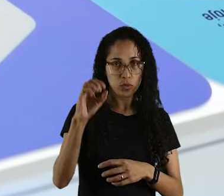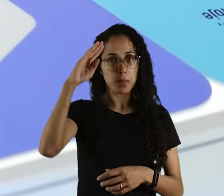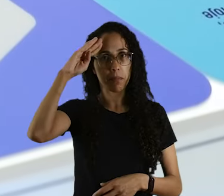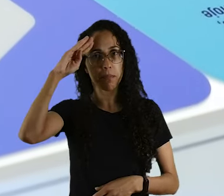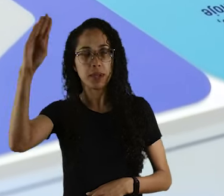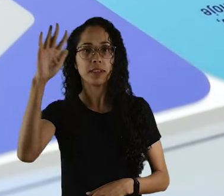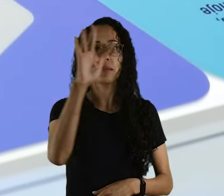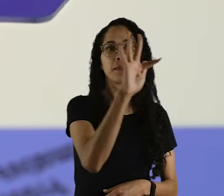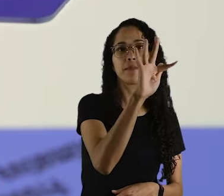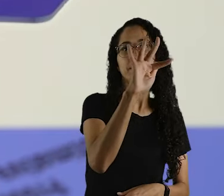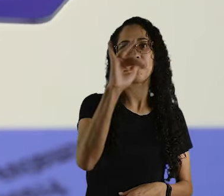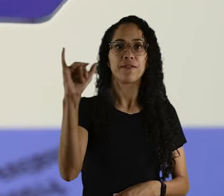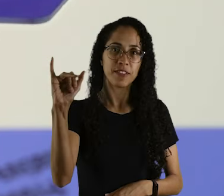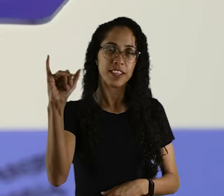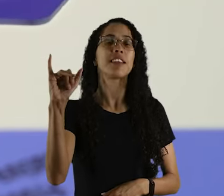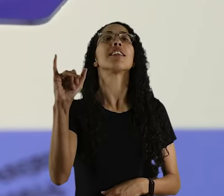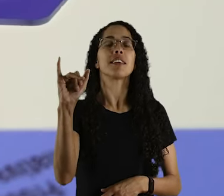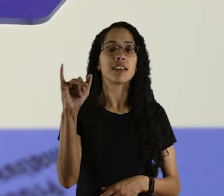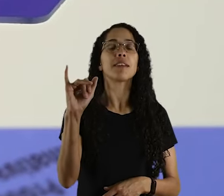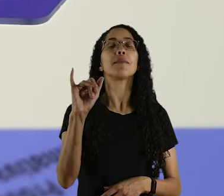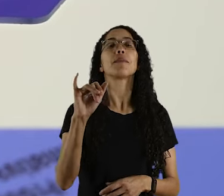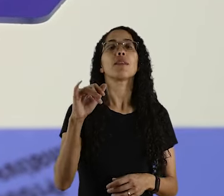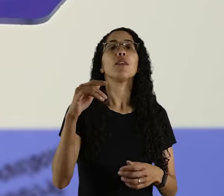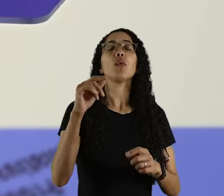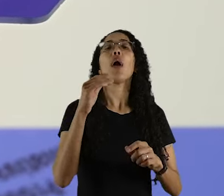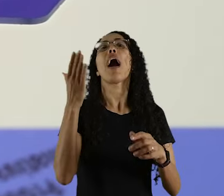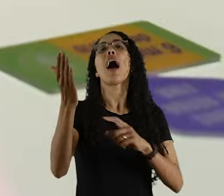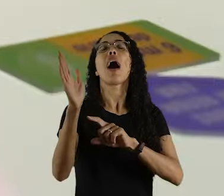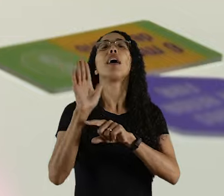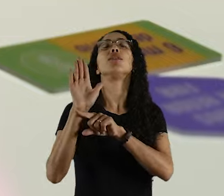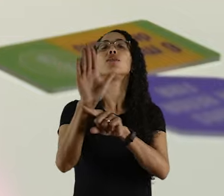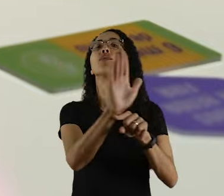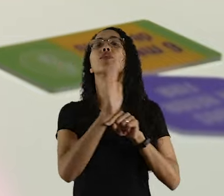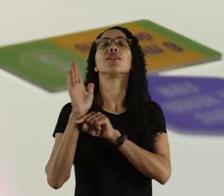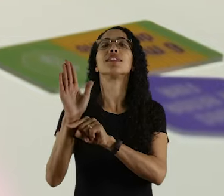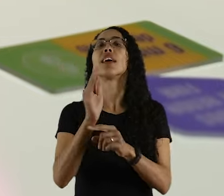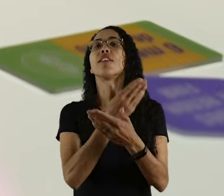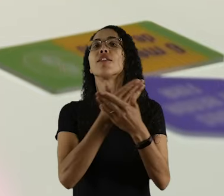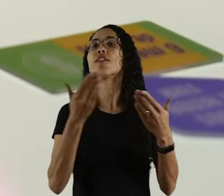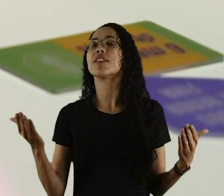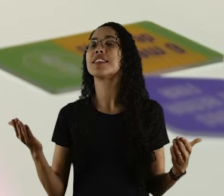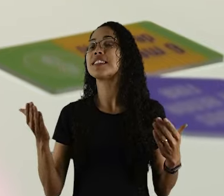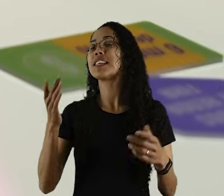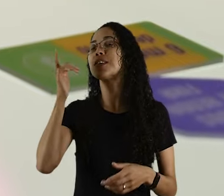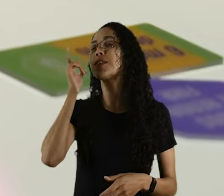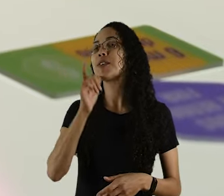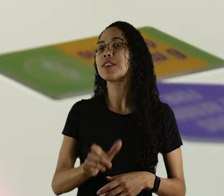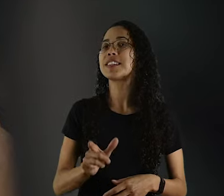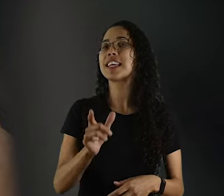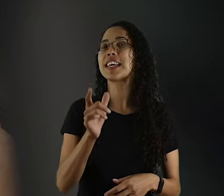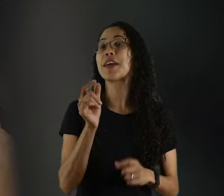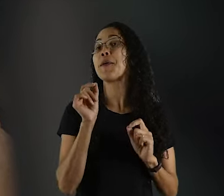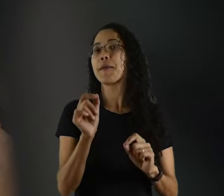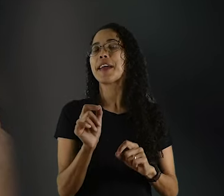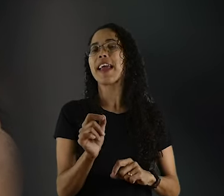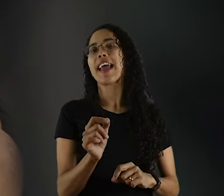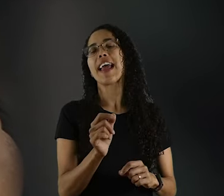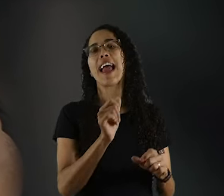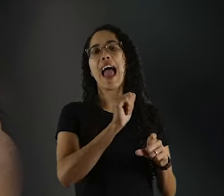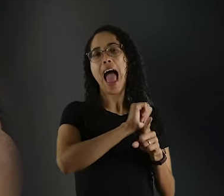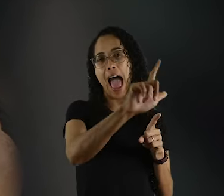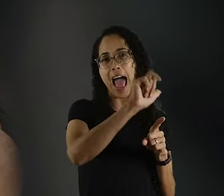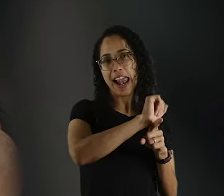que ajudaram a concretizar, a materializar na cabeça do povo esse negócio dos aluguéis. Daquele pedacinho